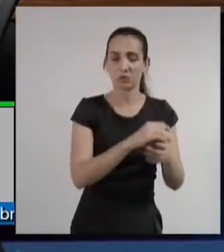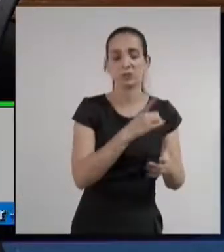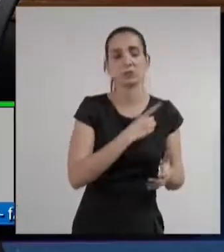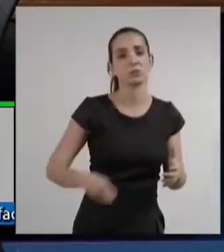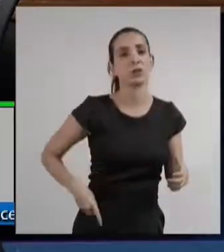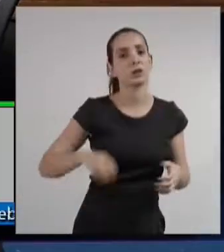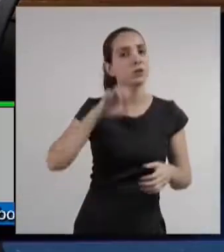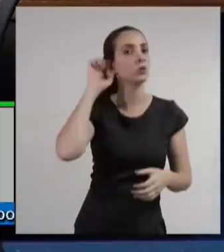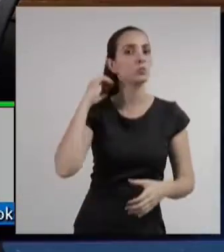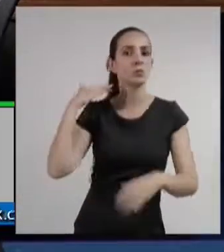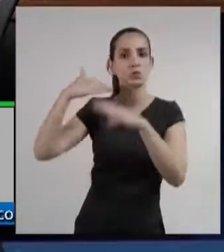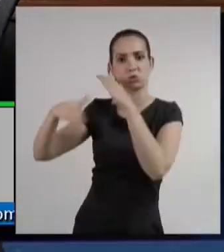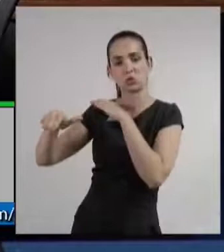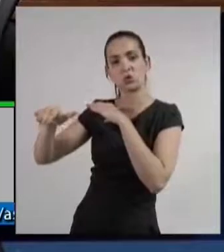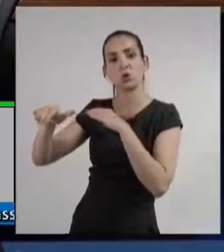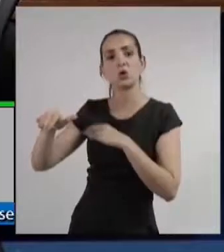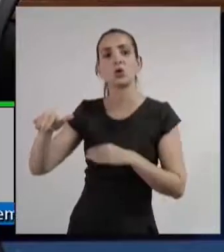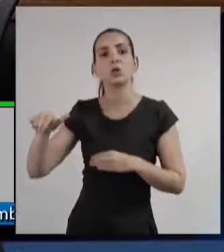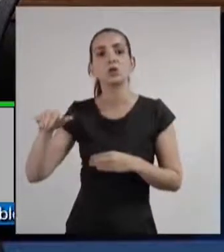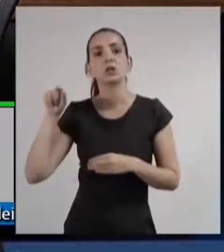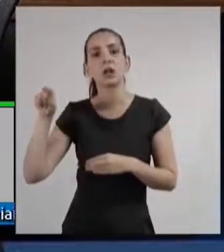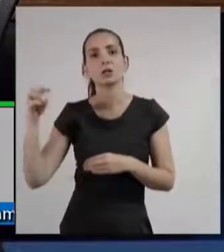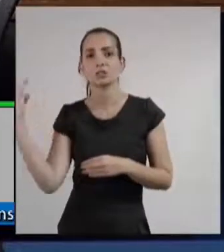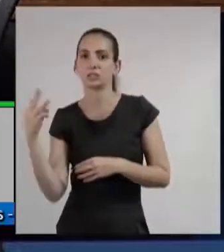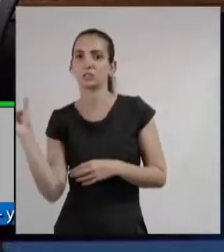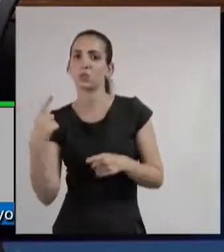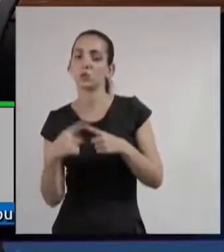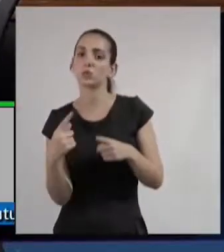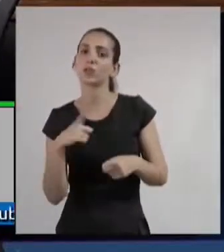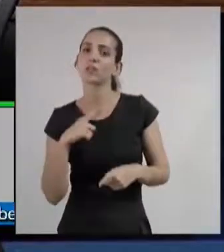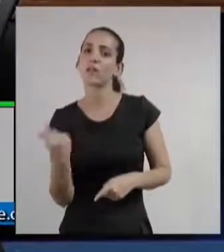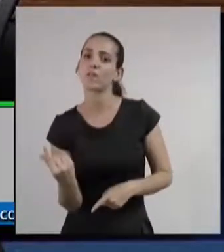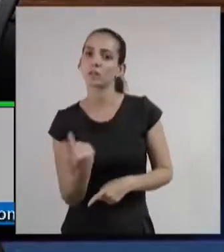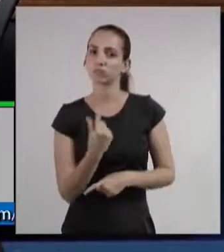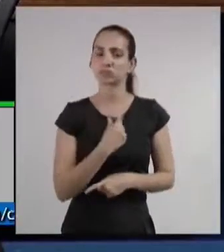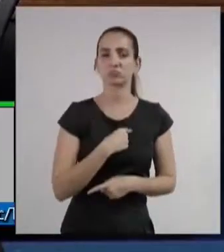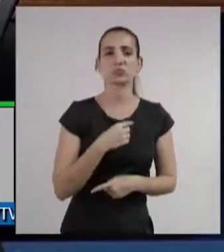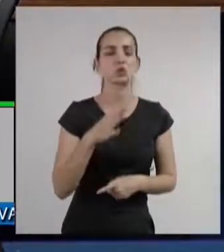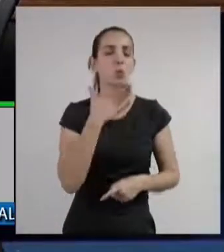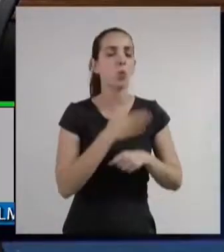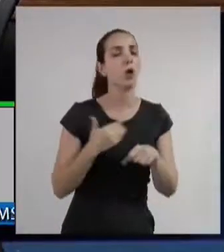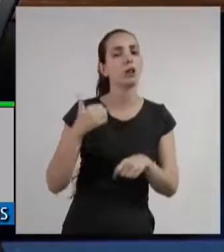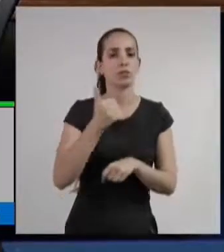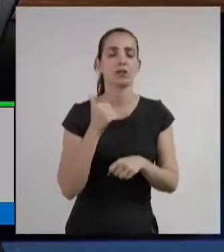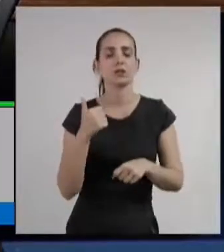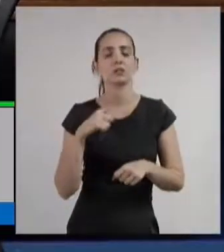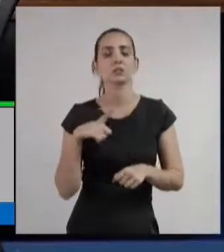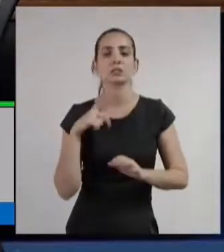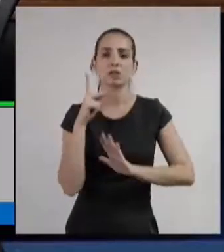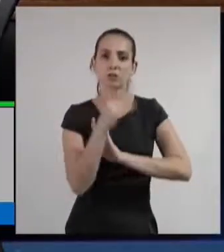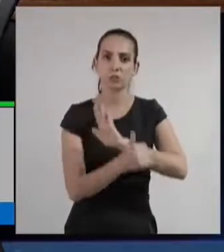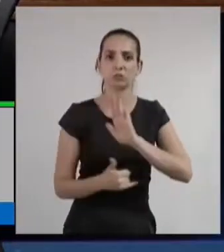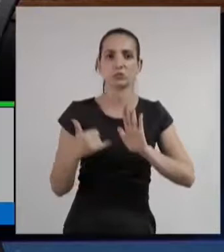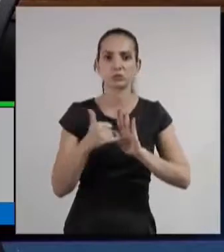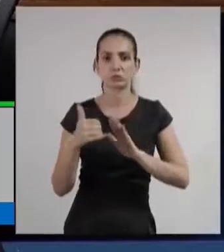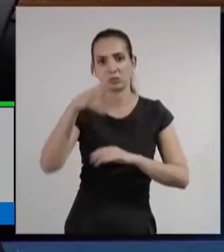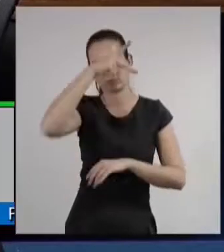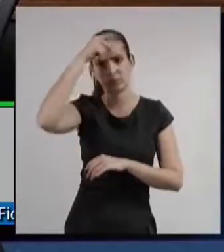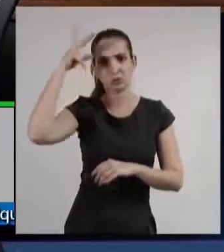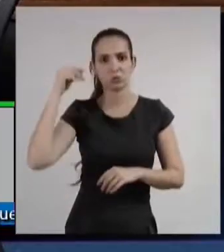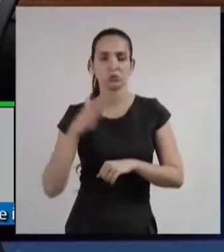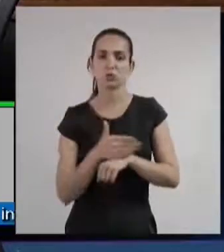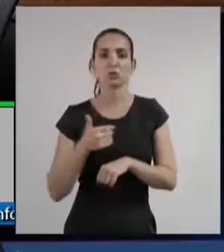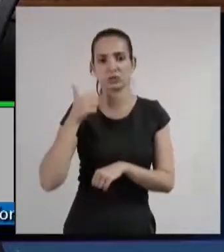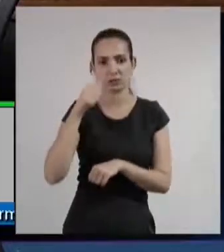prefeito municipal de Três Lagoas pela conquista do selo de qualidade do programa Prefeitura Destaque. Requerimento de moção